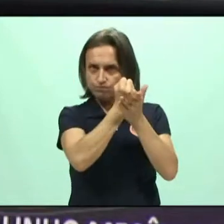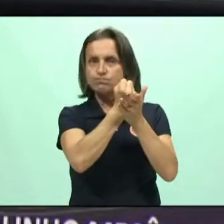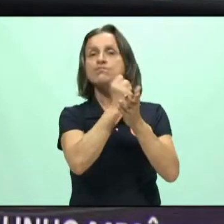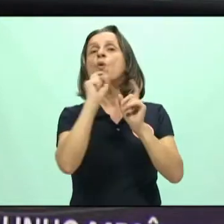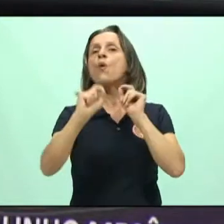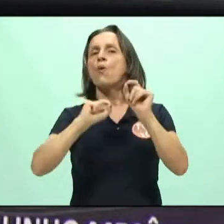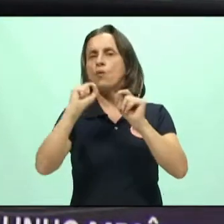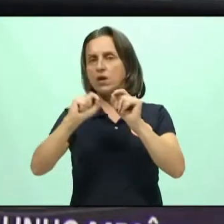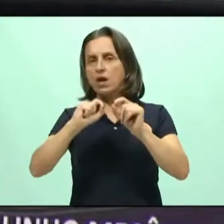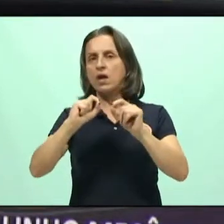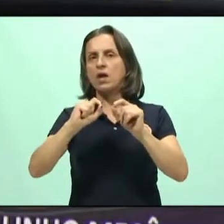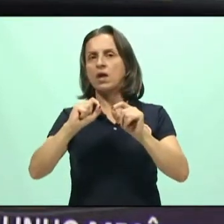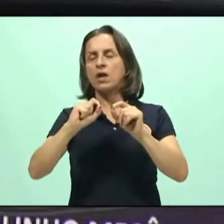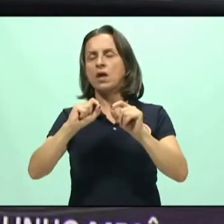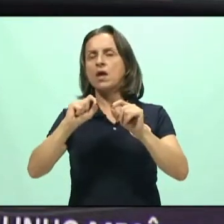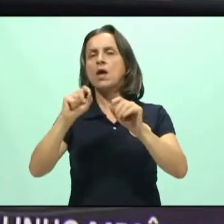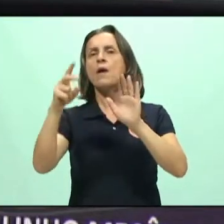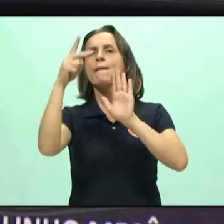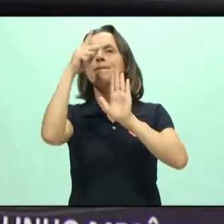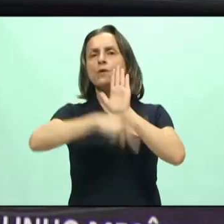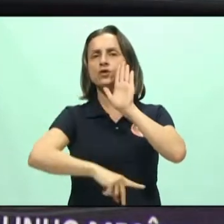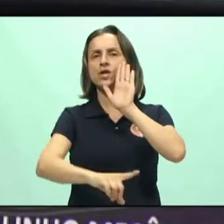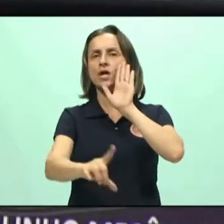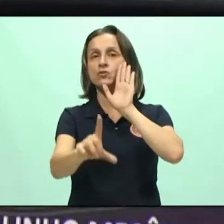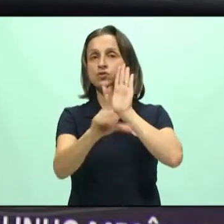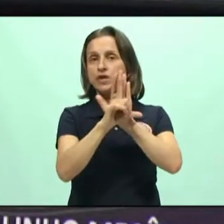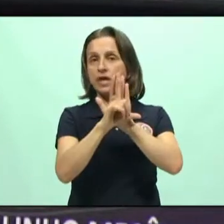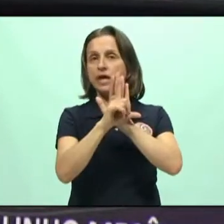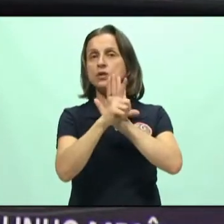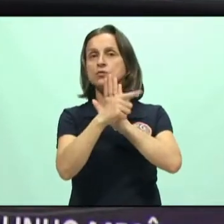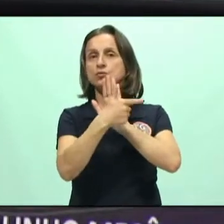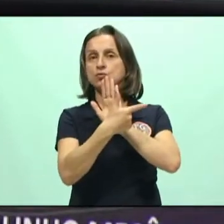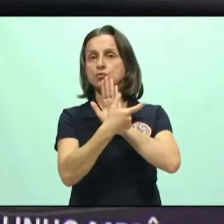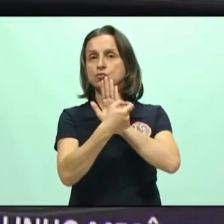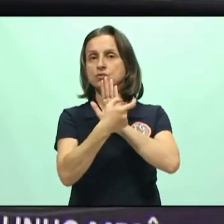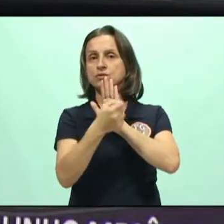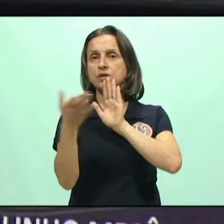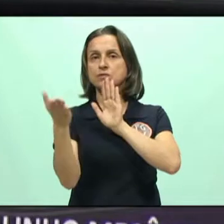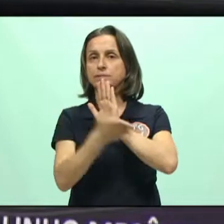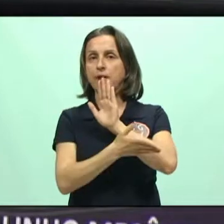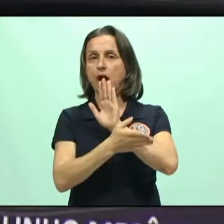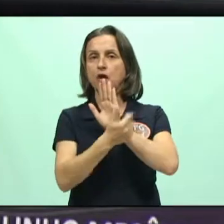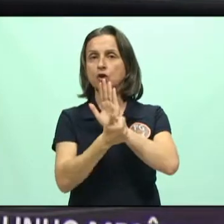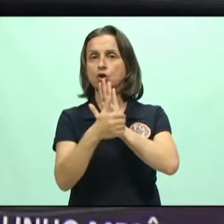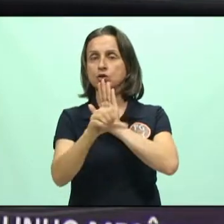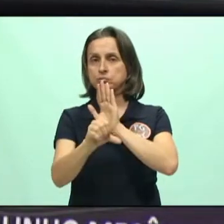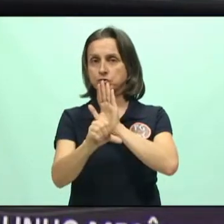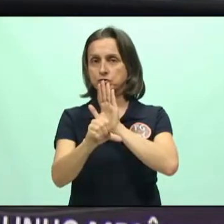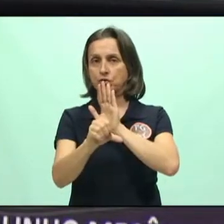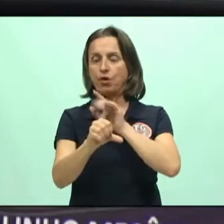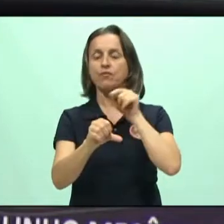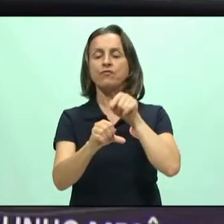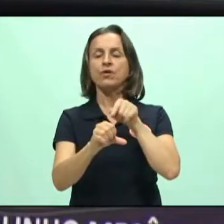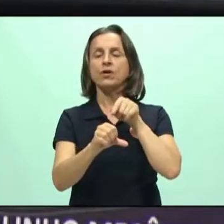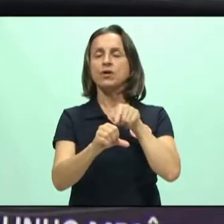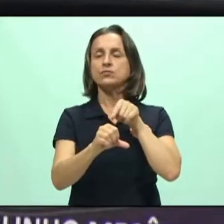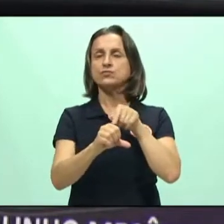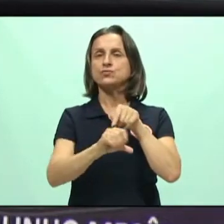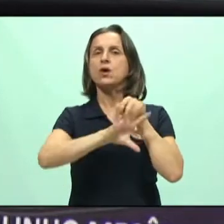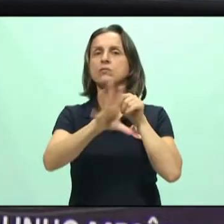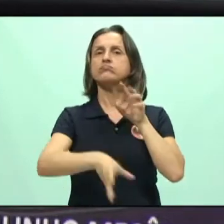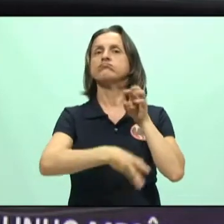ao projeto de lei ordinária 200/ 2019 E na verdade a minha questão de ótica são